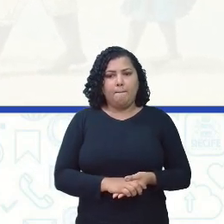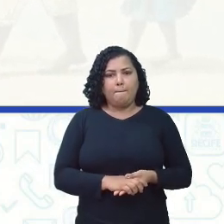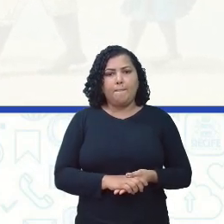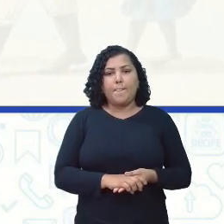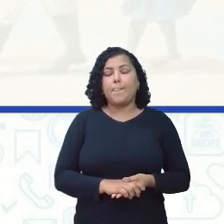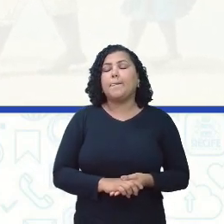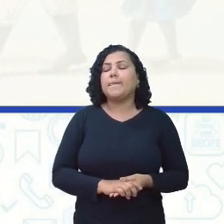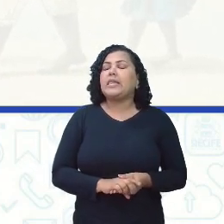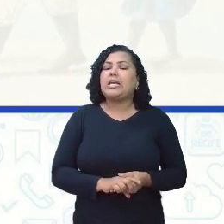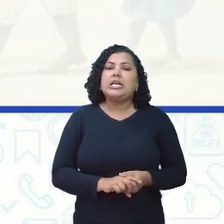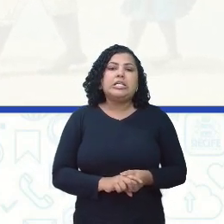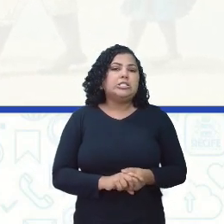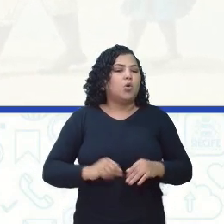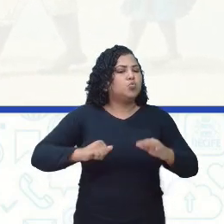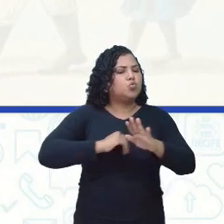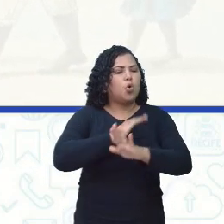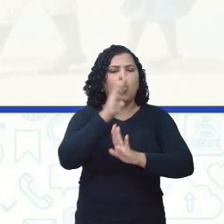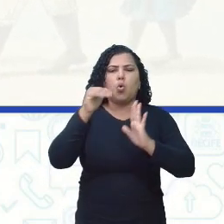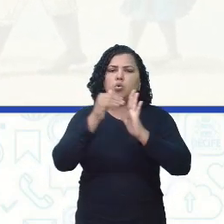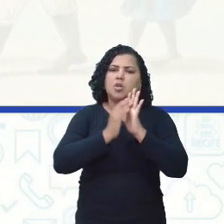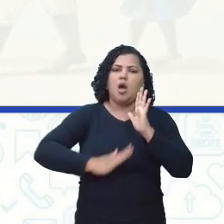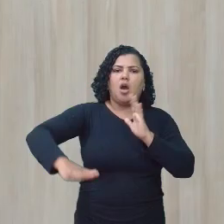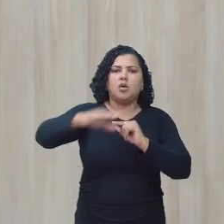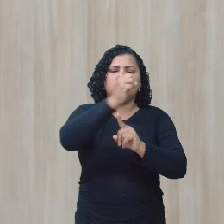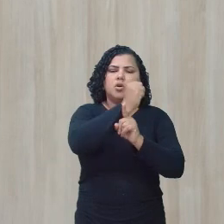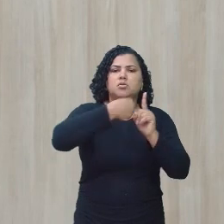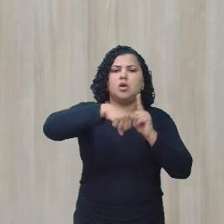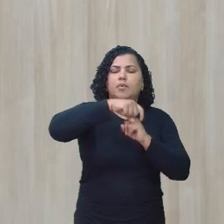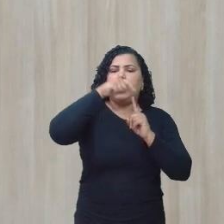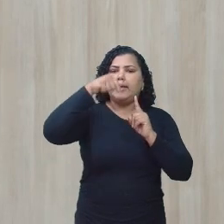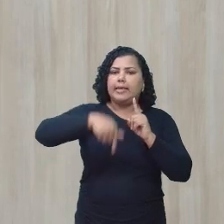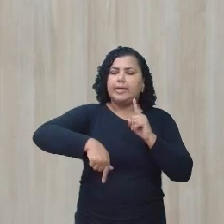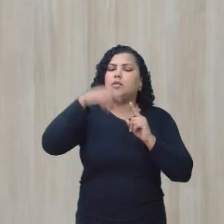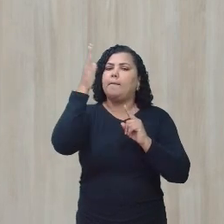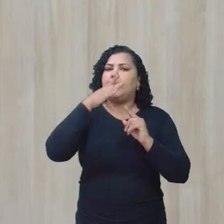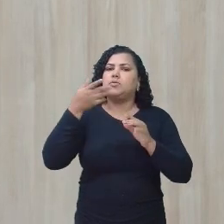todos os aspectos da vida social no Brasil. Então a gente pode ver das relações de